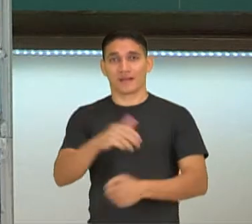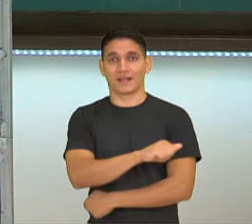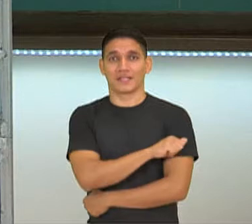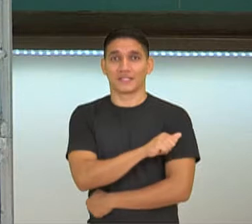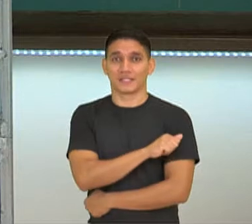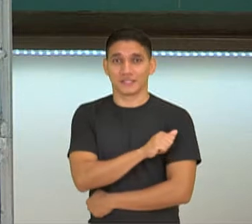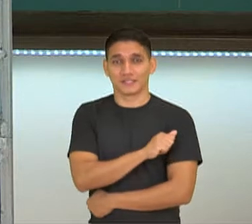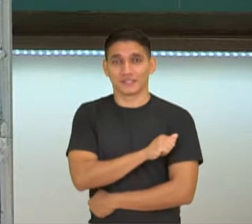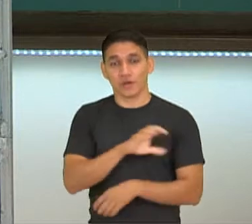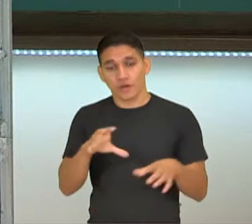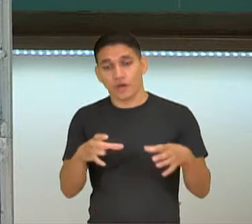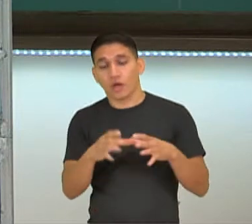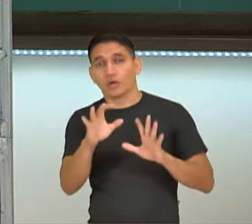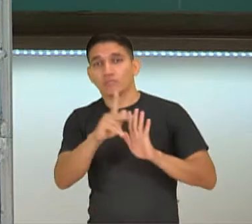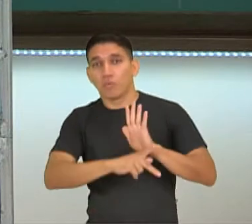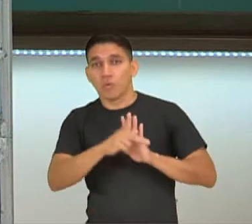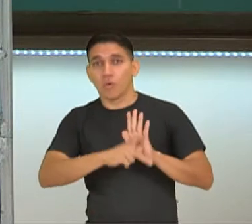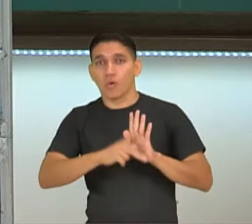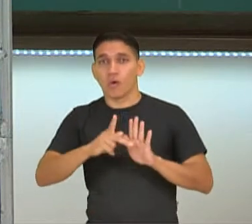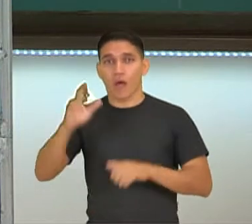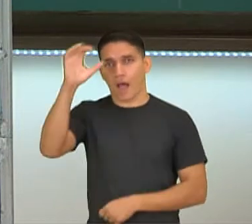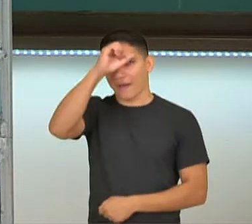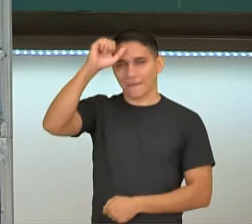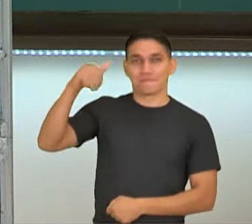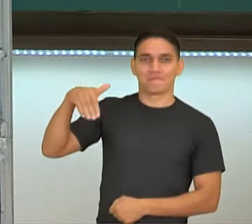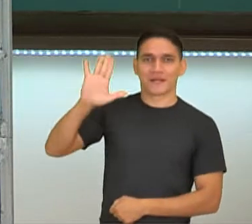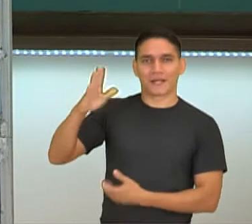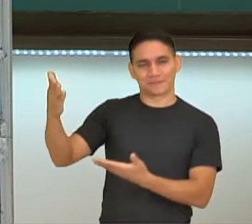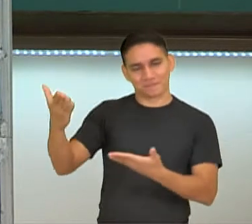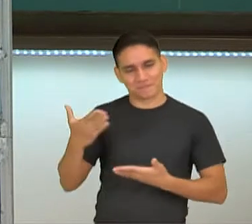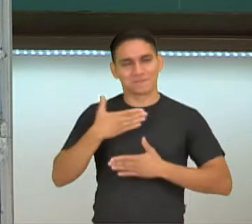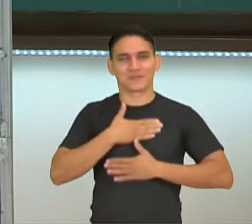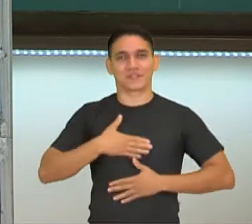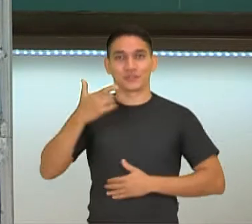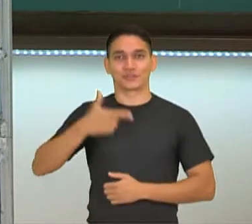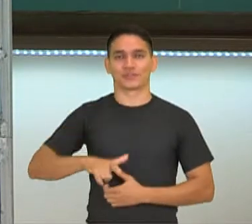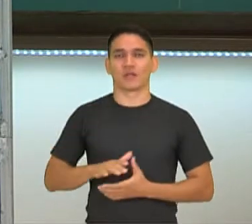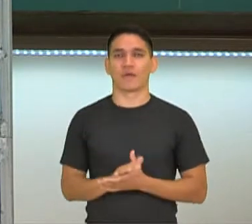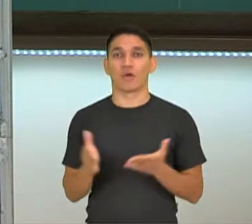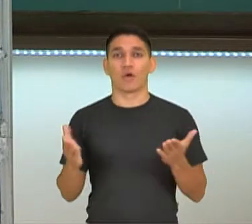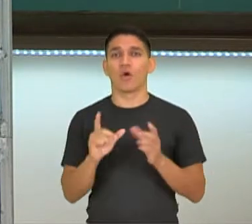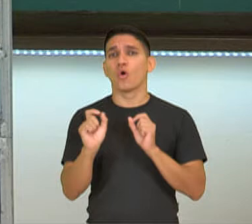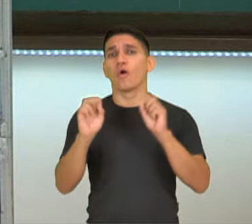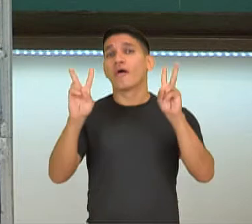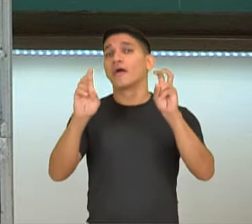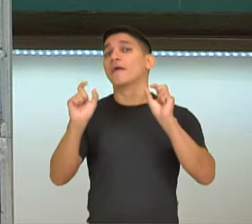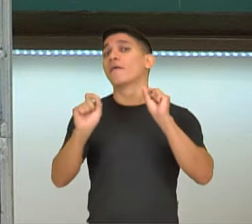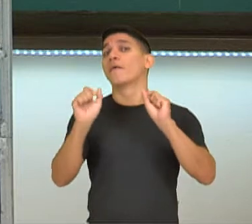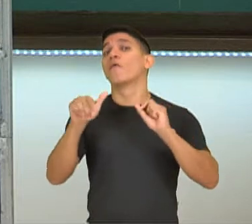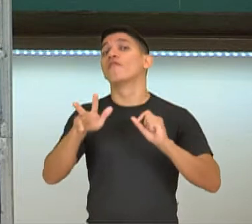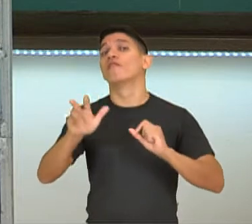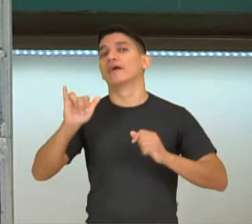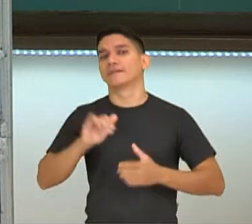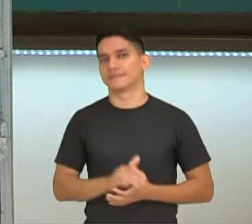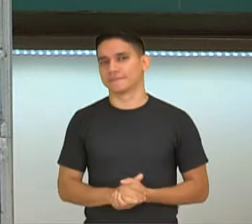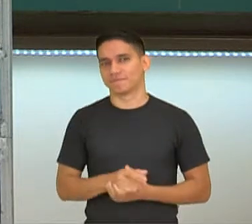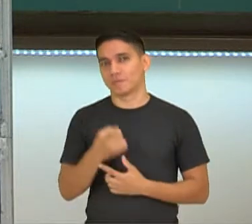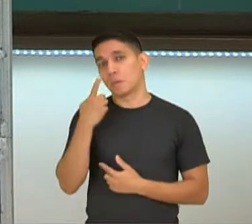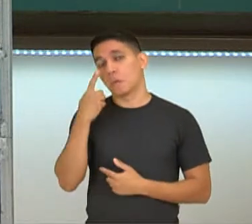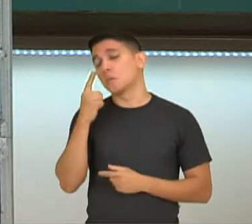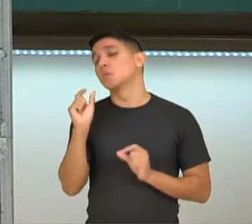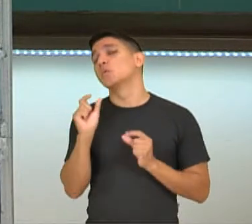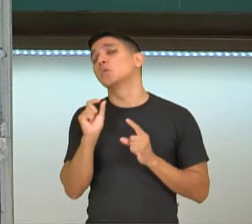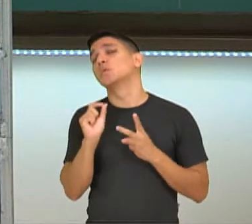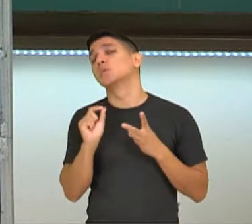estudantes do programa Mais Aprendizagem. Sejam bem-vindos a mais uma aula. E hoje, qual será o nosso tema, hein? Dá um chute